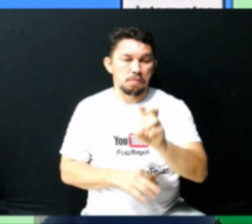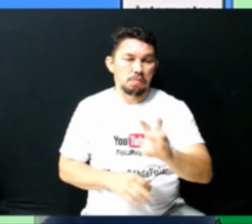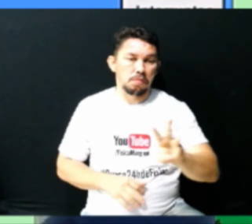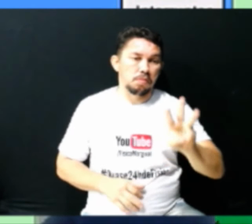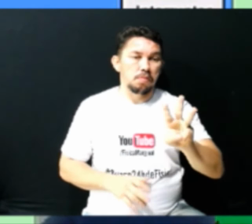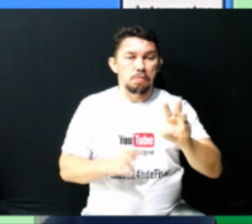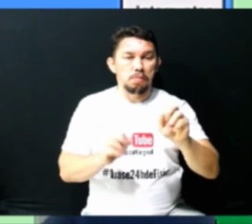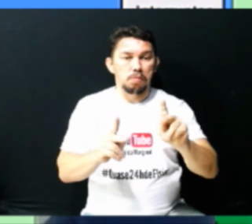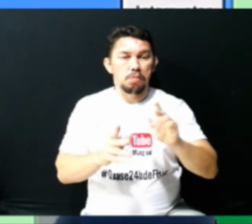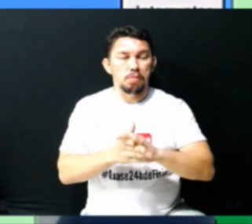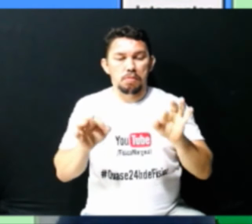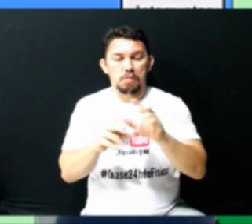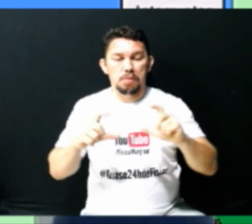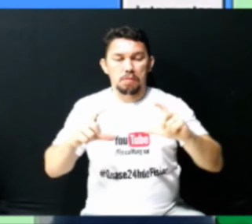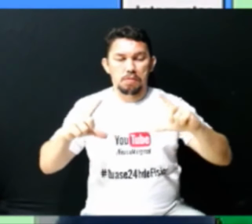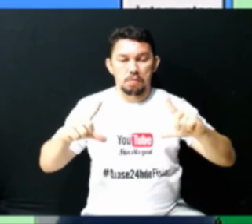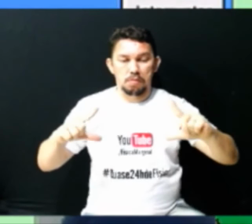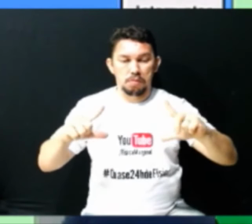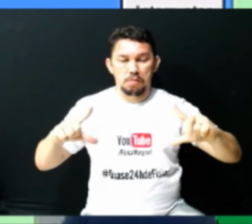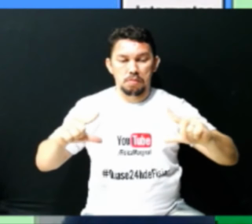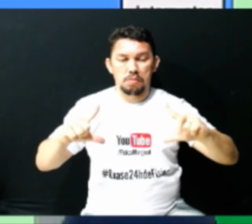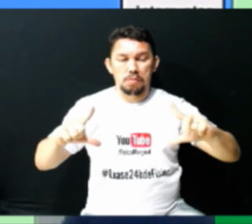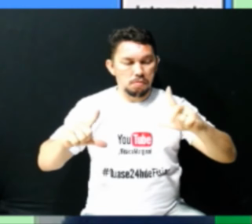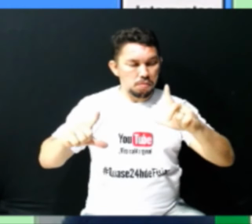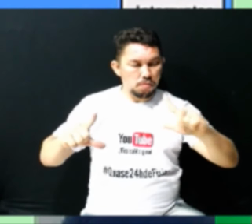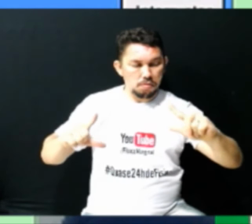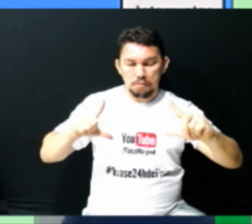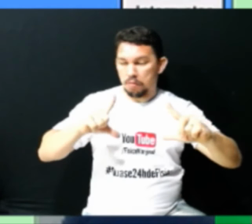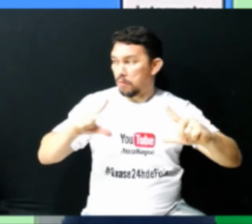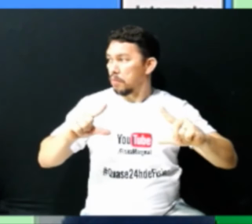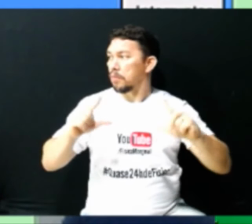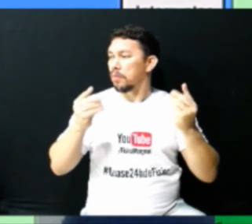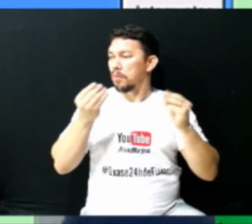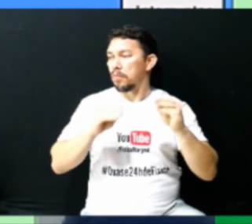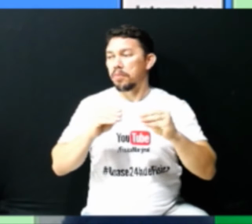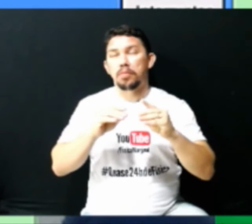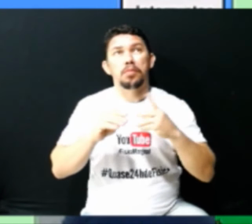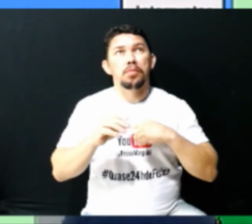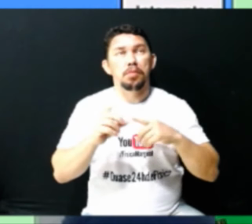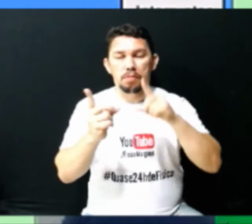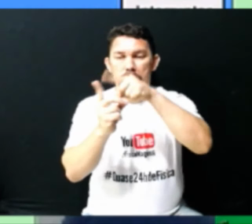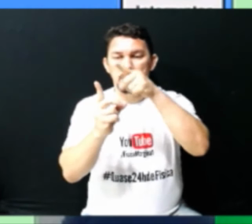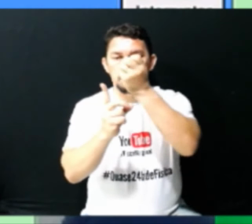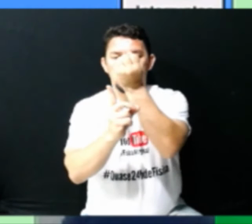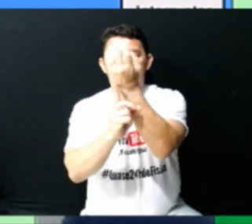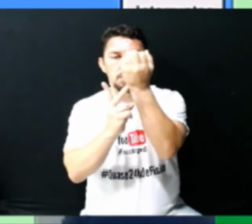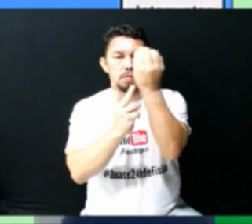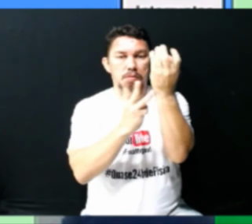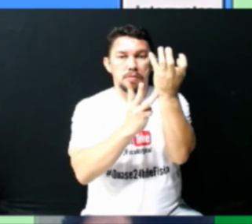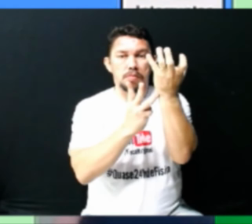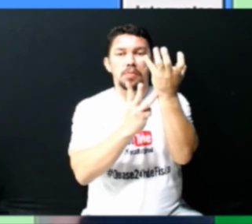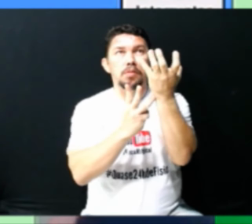eu vou fechar a chave. Pronto. Fechei a chave. O meu circuito com 3 lâmpadas ligadas em série está